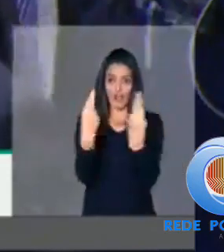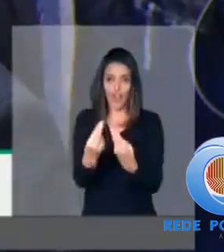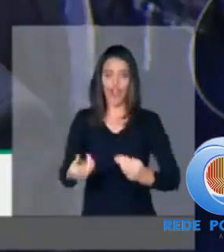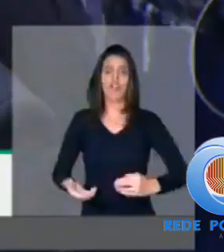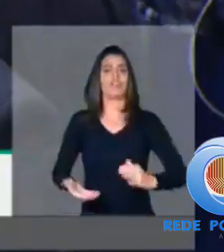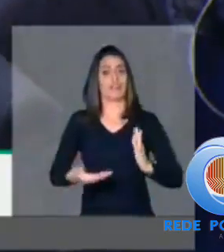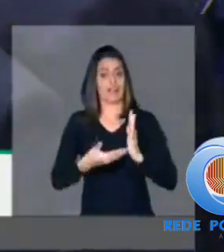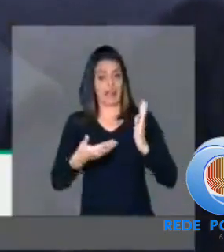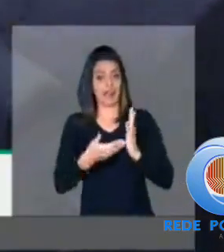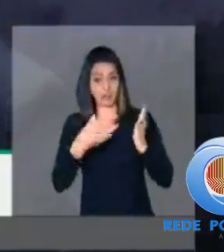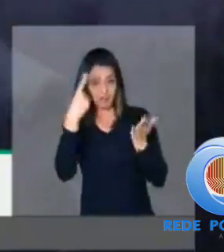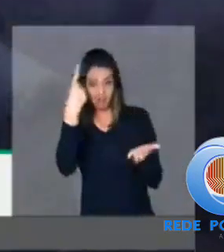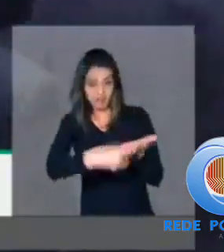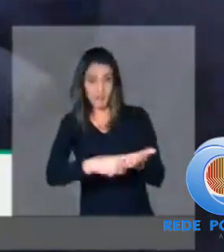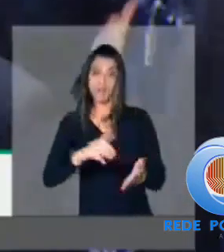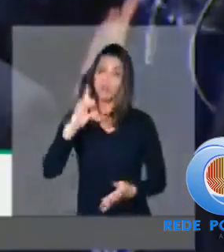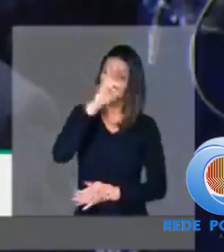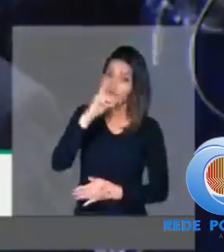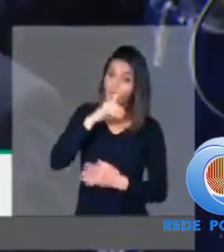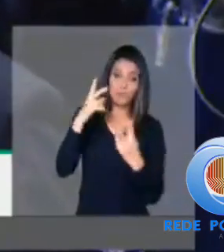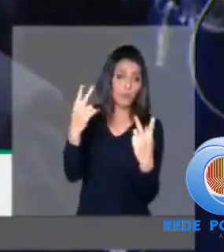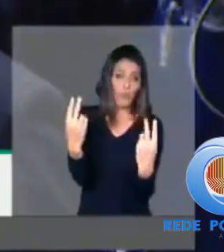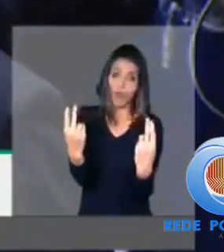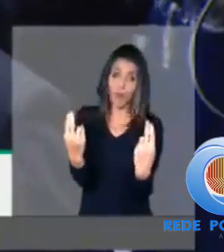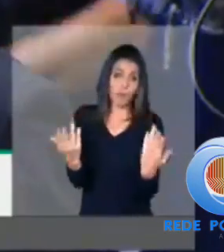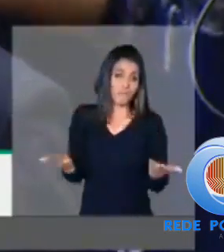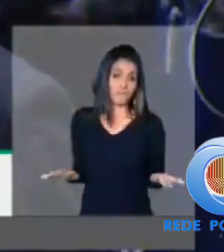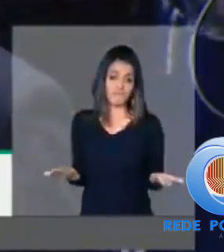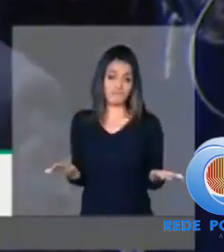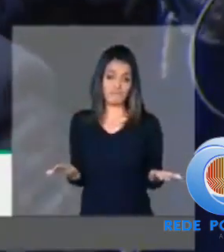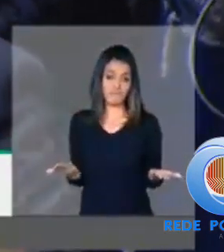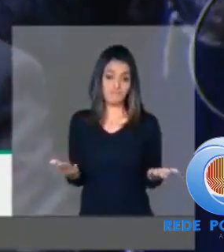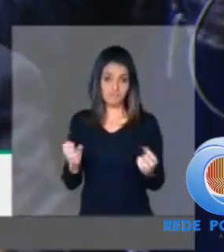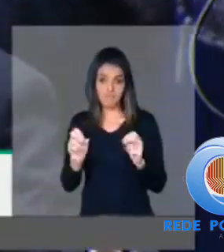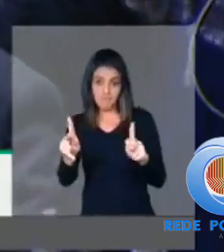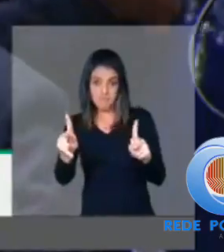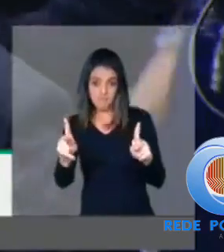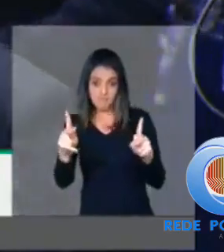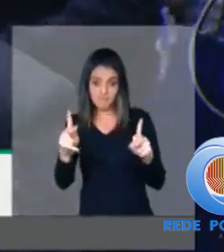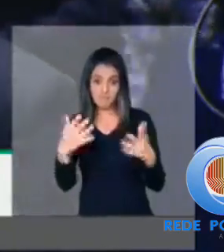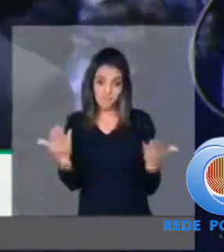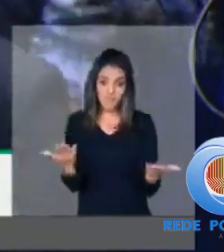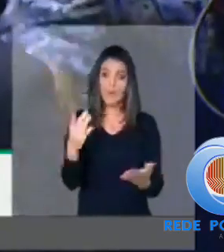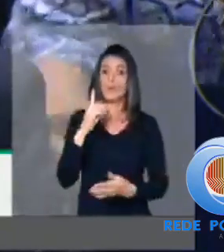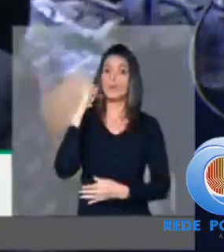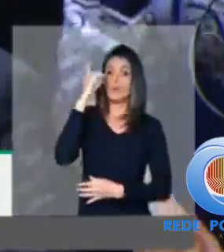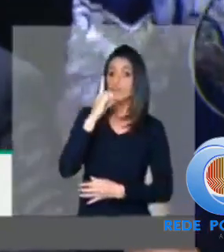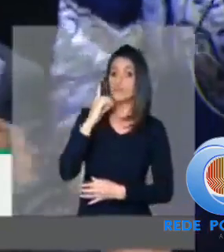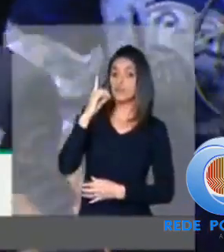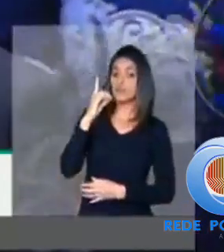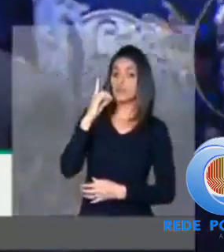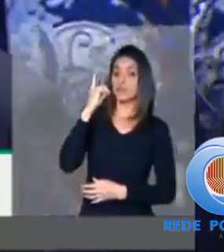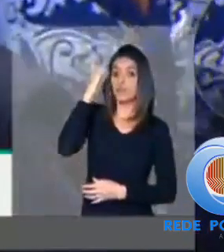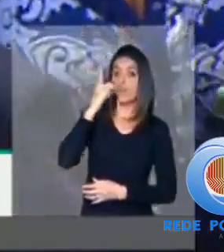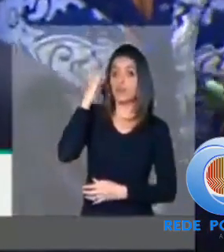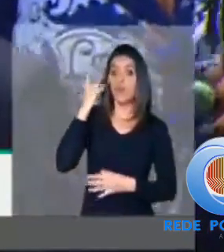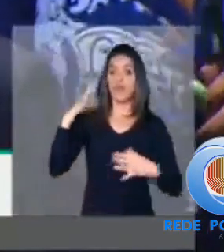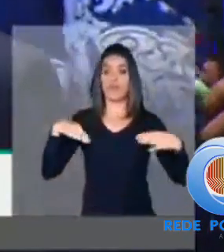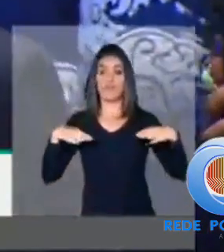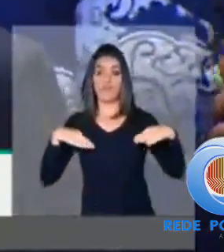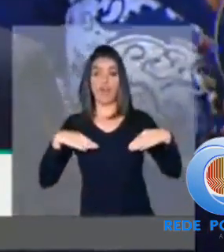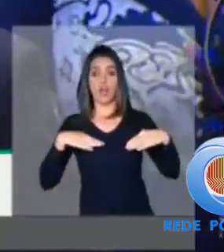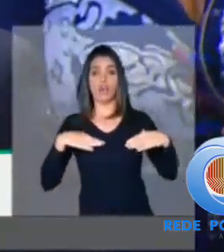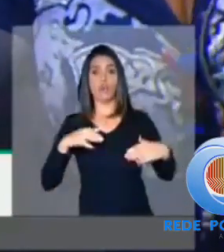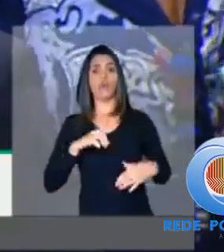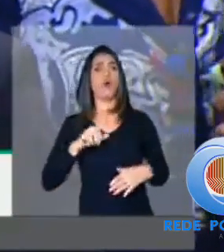dos Deputados também aos domingos. Boa ideia, boa ideia. Deputados então folgam em outro dia da